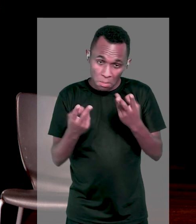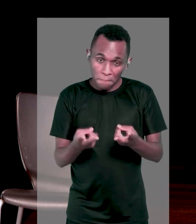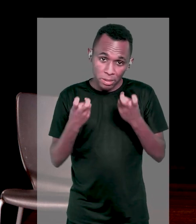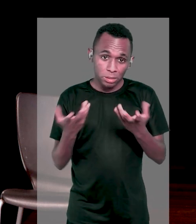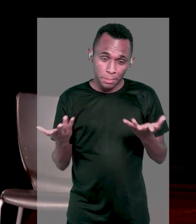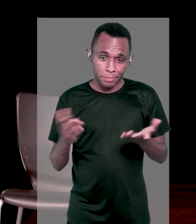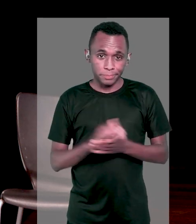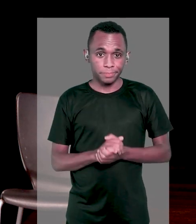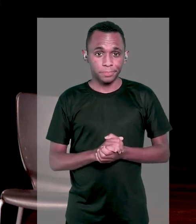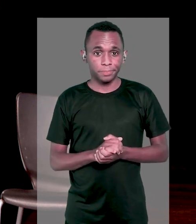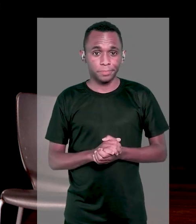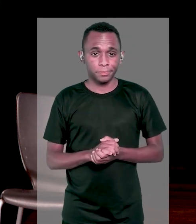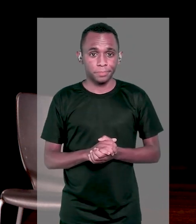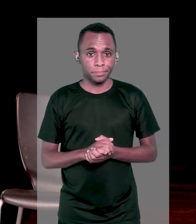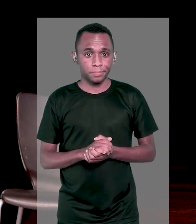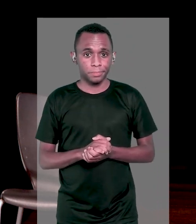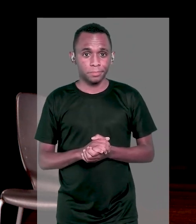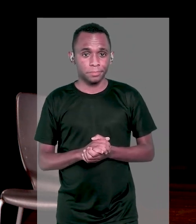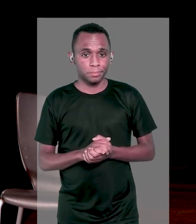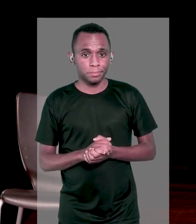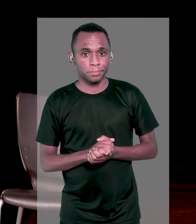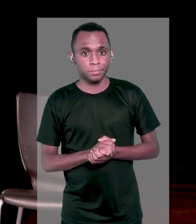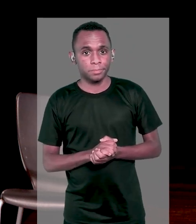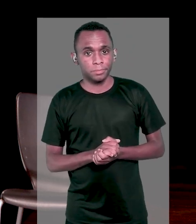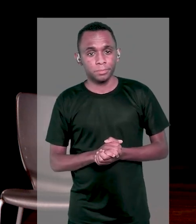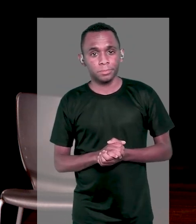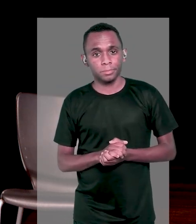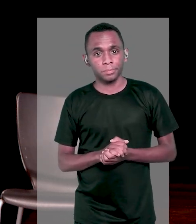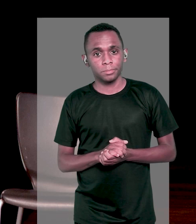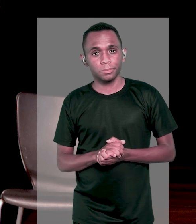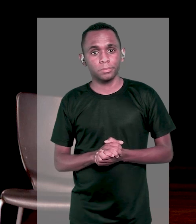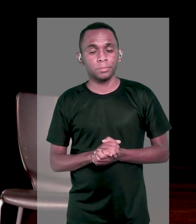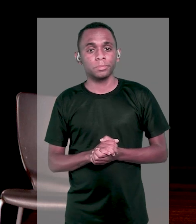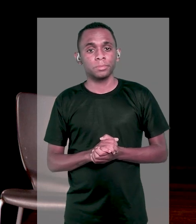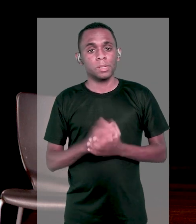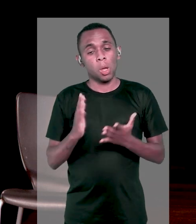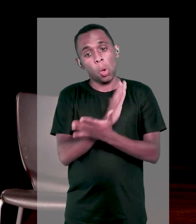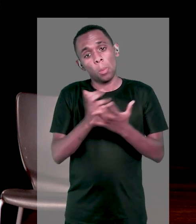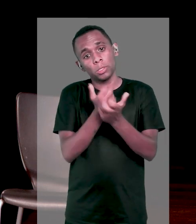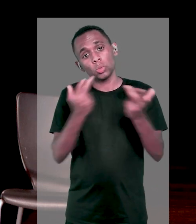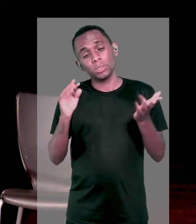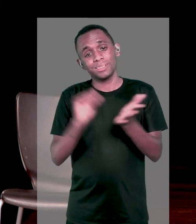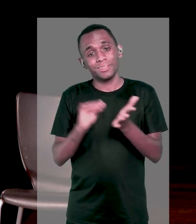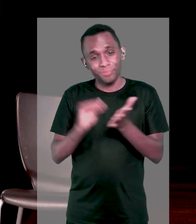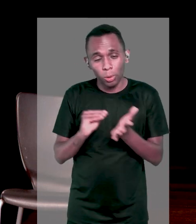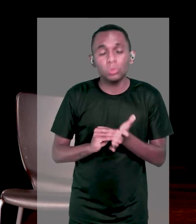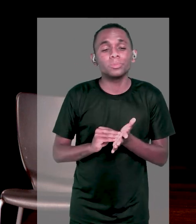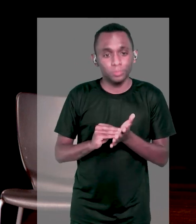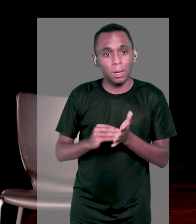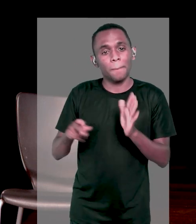linhas sentindo retransformando essa forma em seus movimentos geradores que o tempo